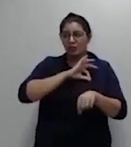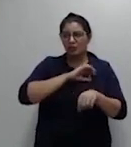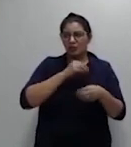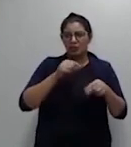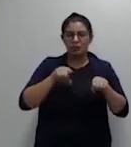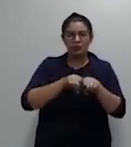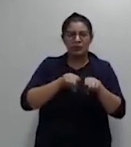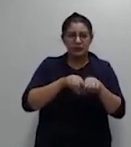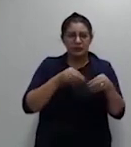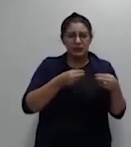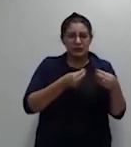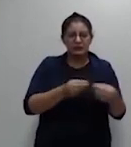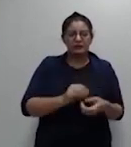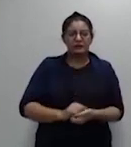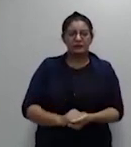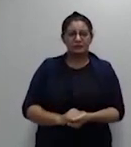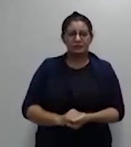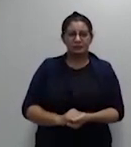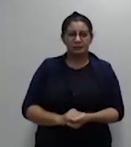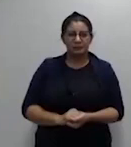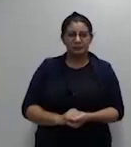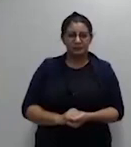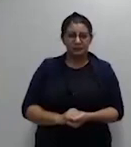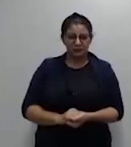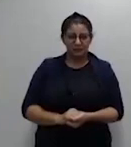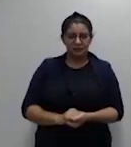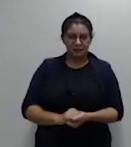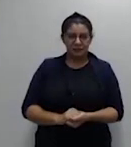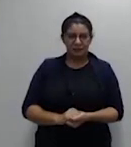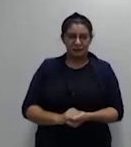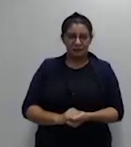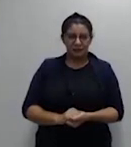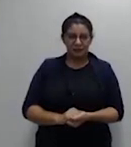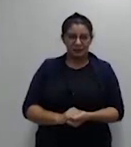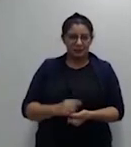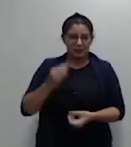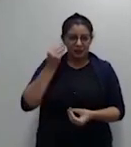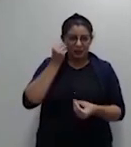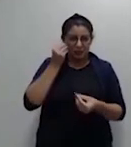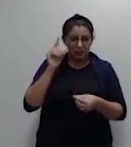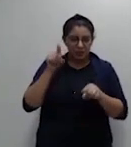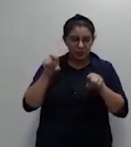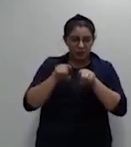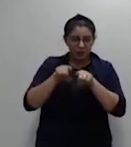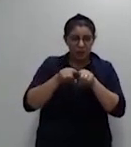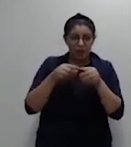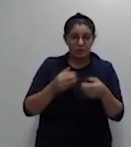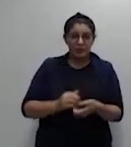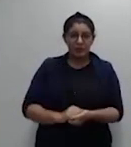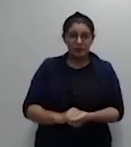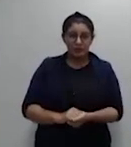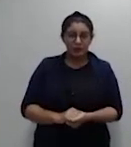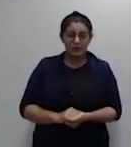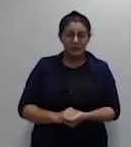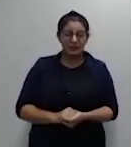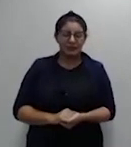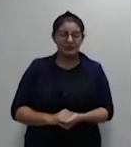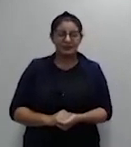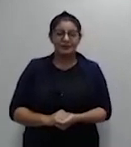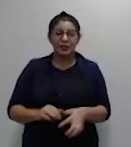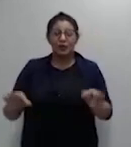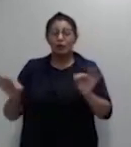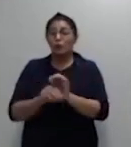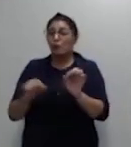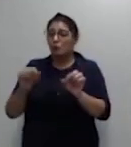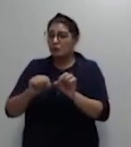pelos 15 ministros mais antigos do STJ o ministro Falcão levou três horas para concluir a leitura do relatório